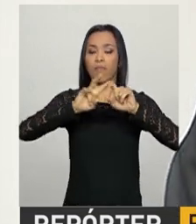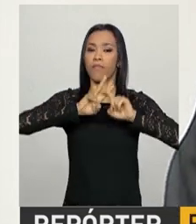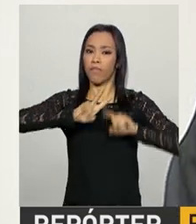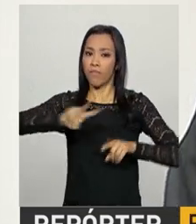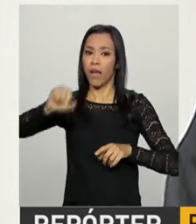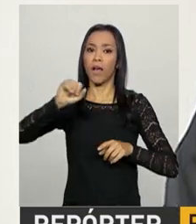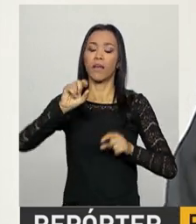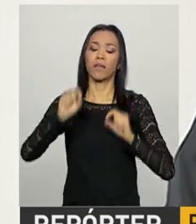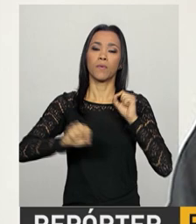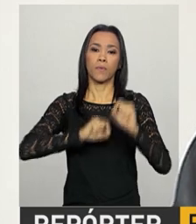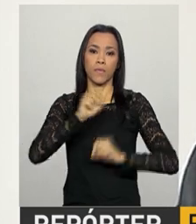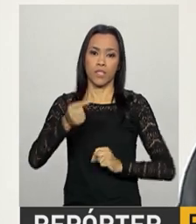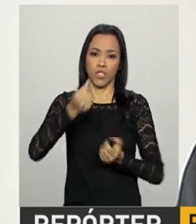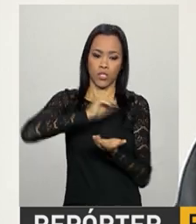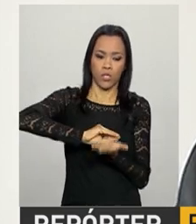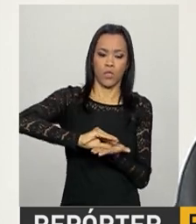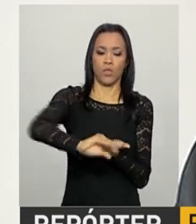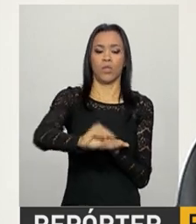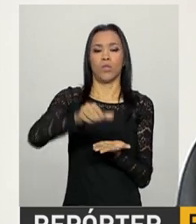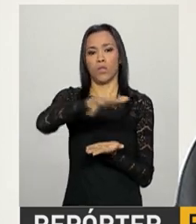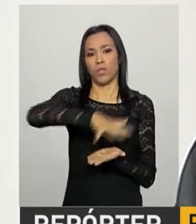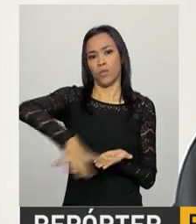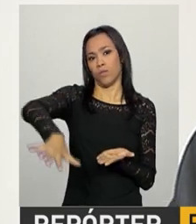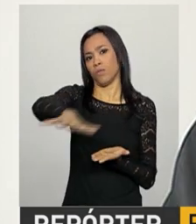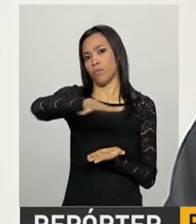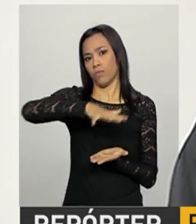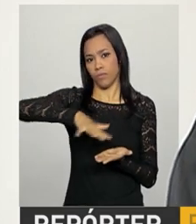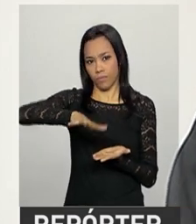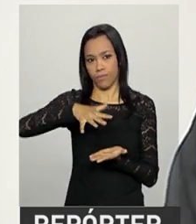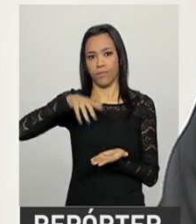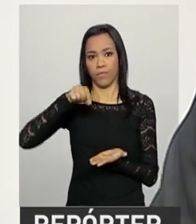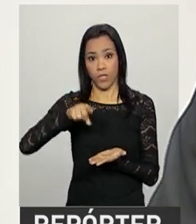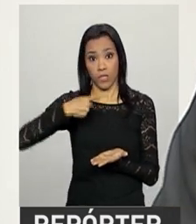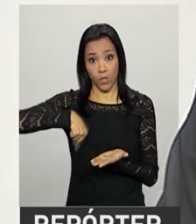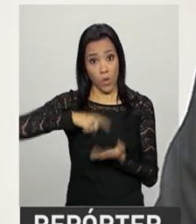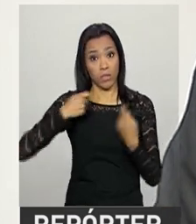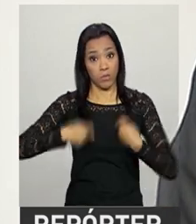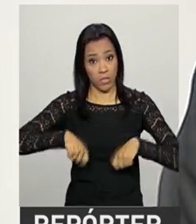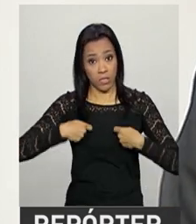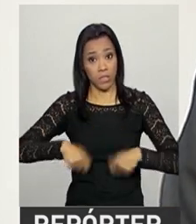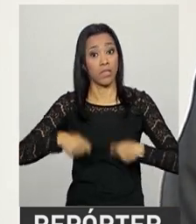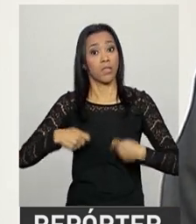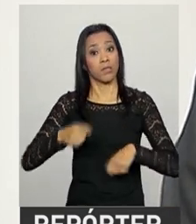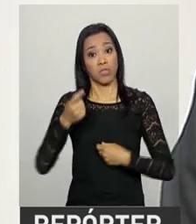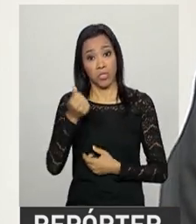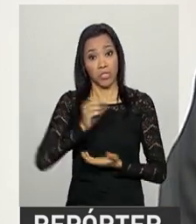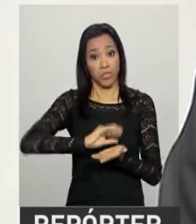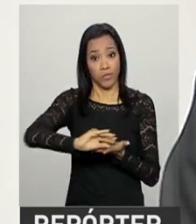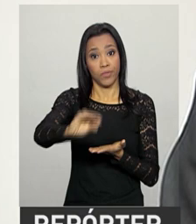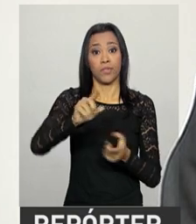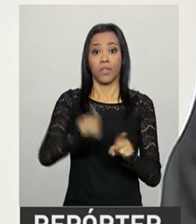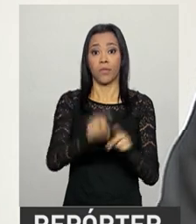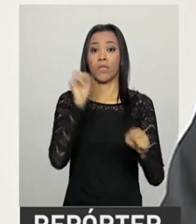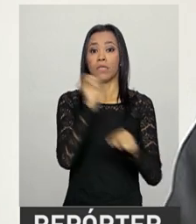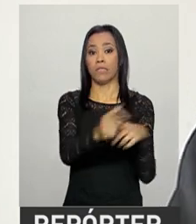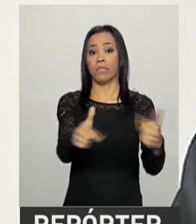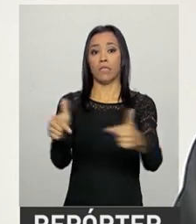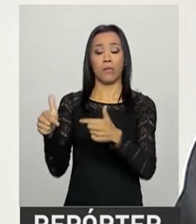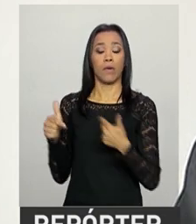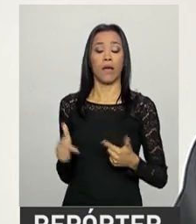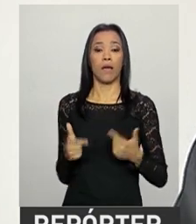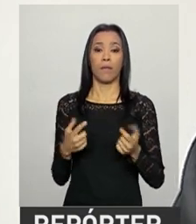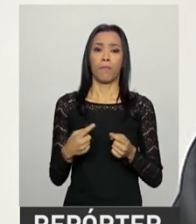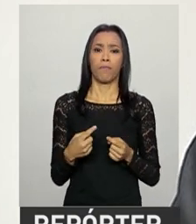investimentos para o país, isso é o momento que nós mais precisamos, investimento e emprego, é algo que é